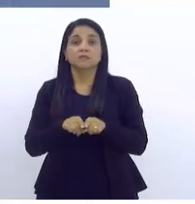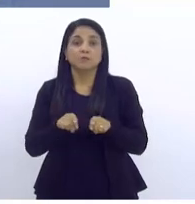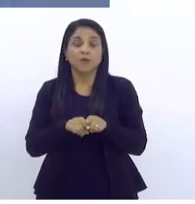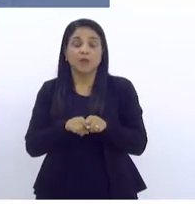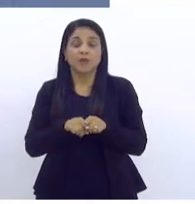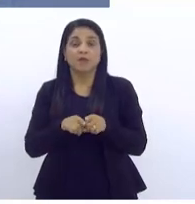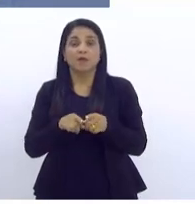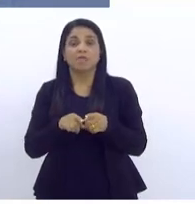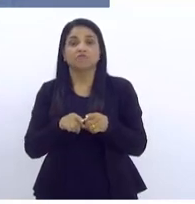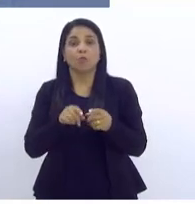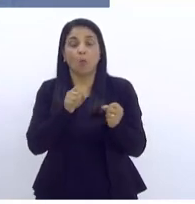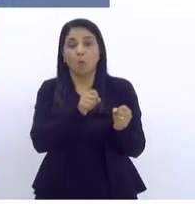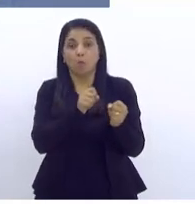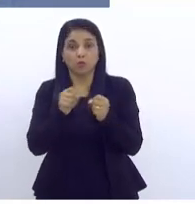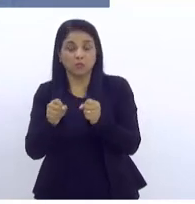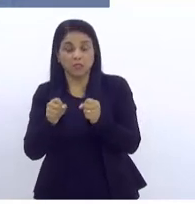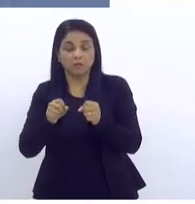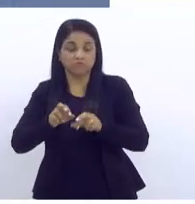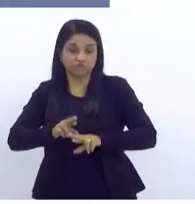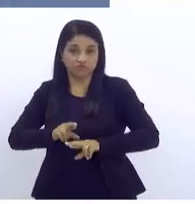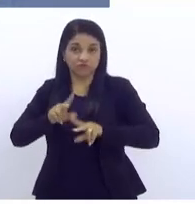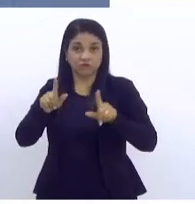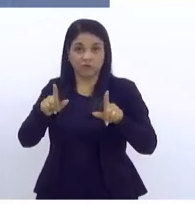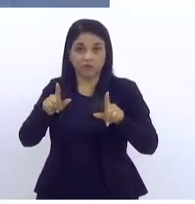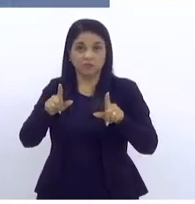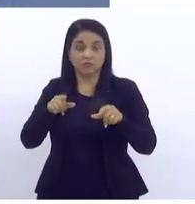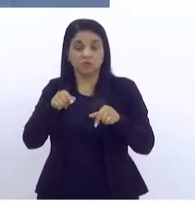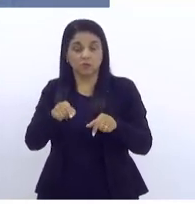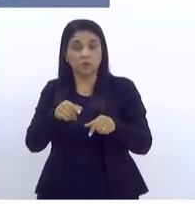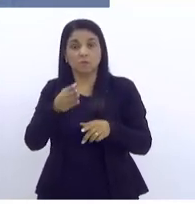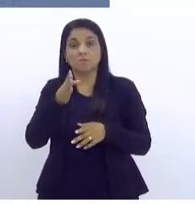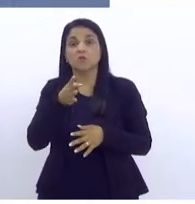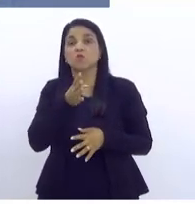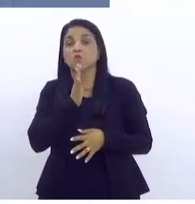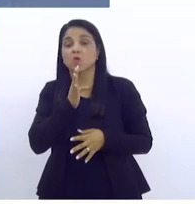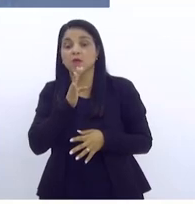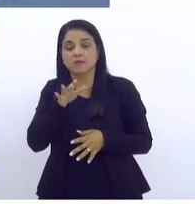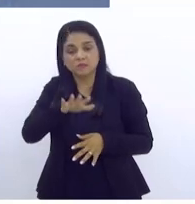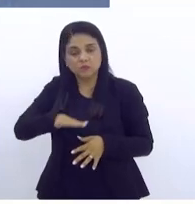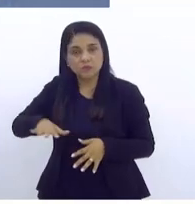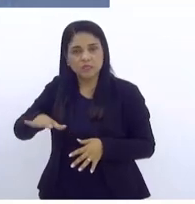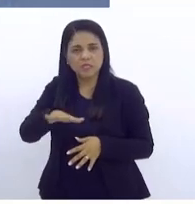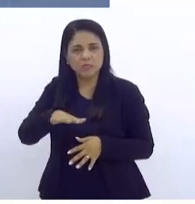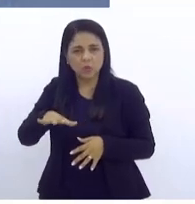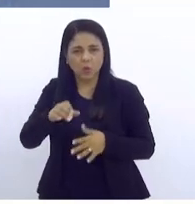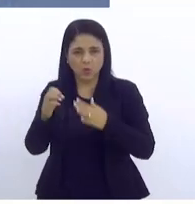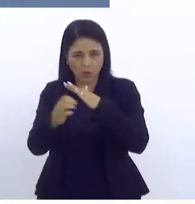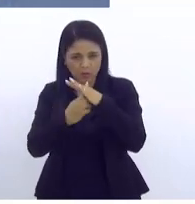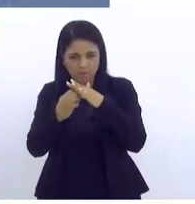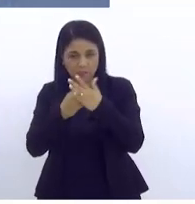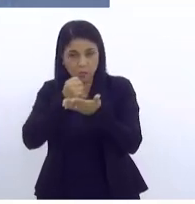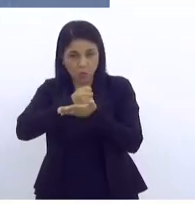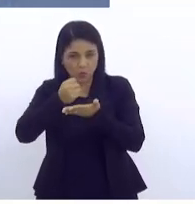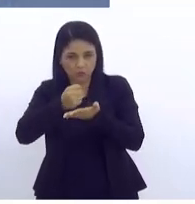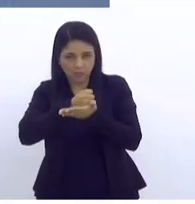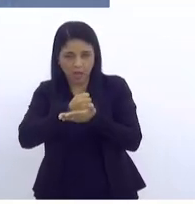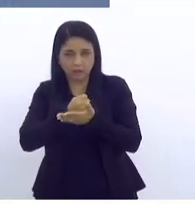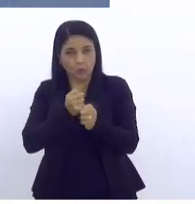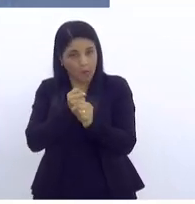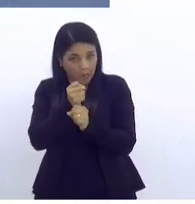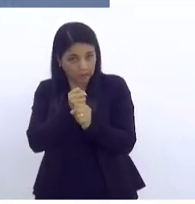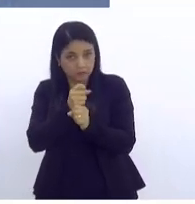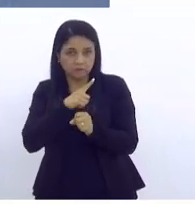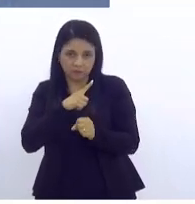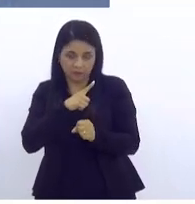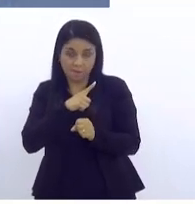desequilíbrio de poder né na medida em que quanto mais o prestador conhece o território mais tempo ele tem de contrato né eh mas